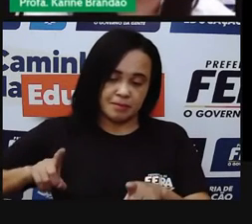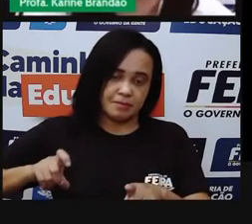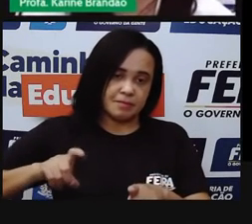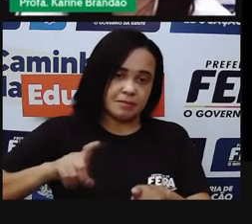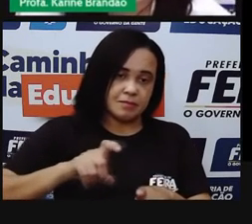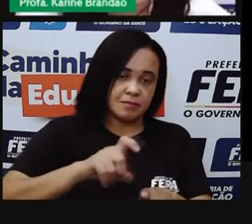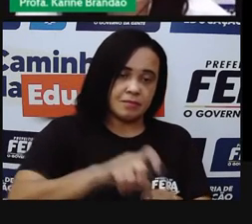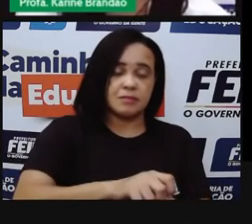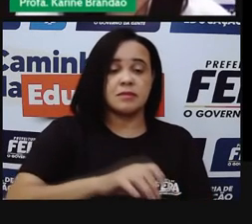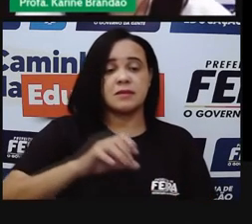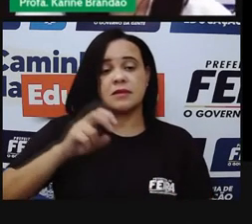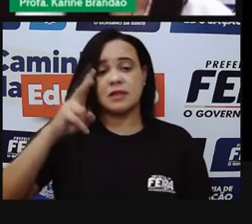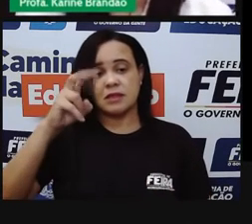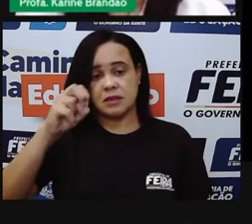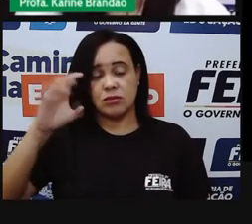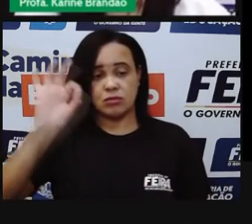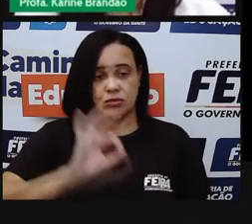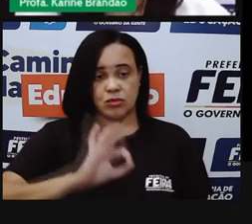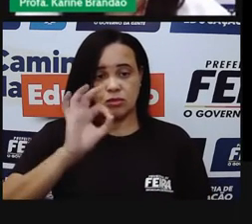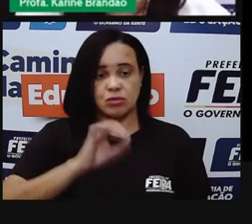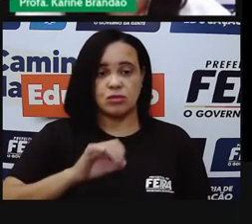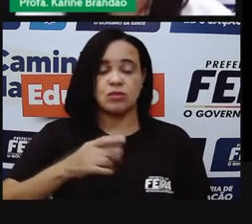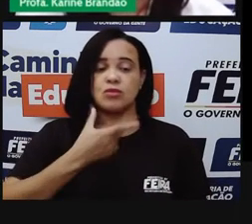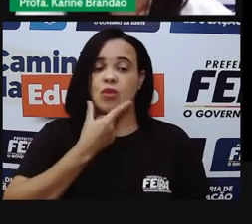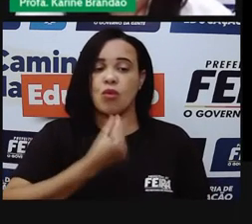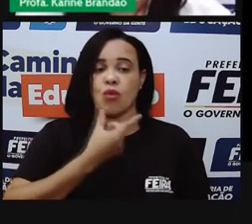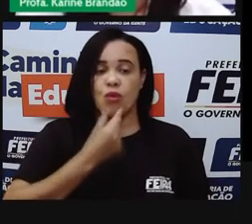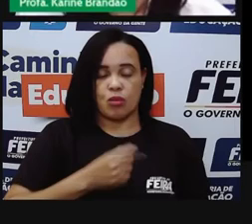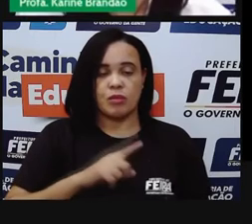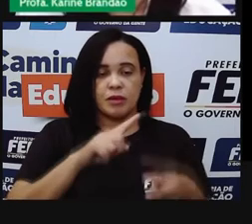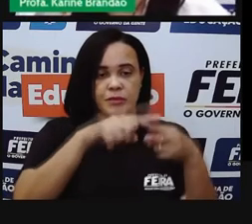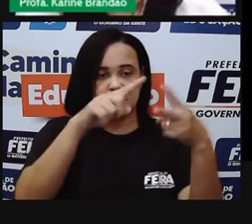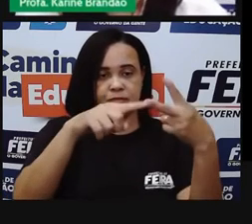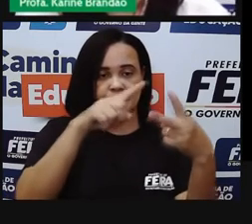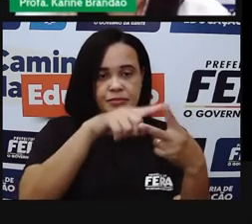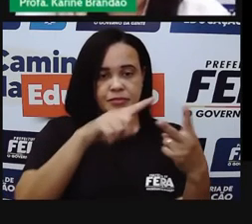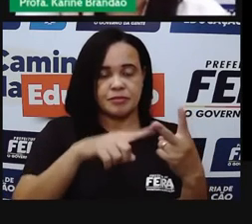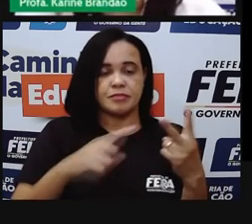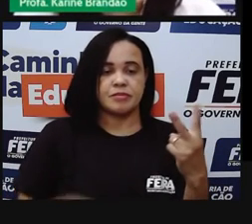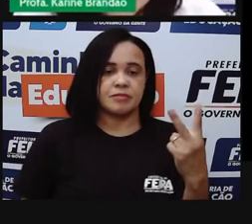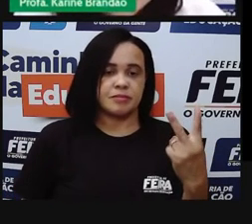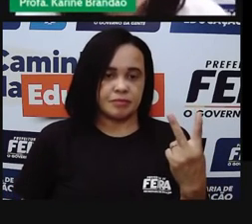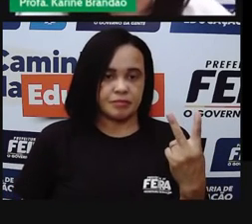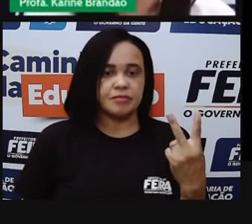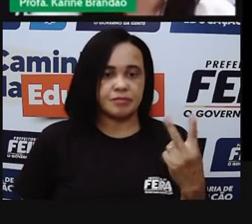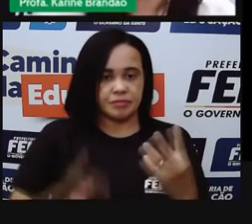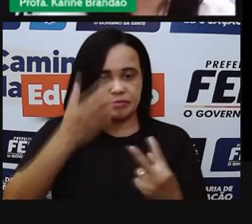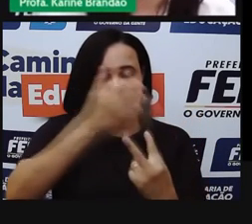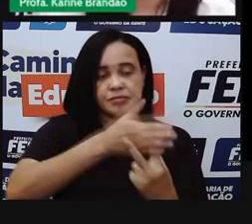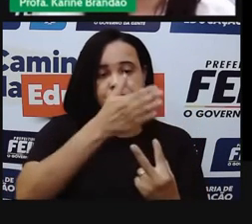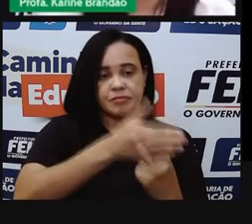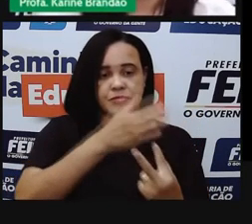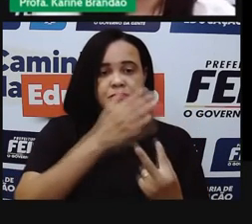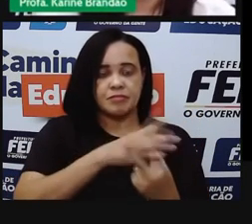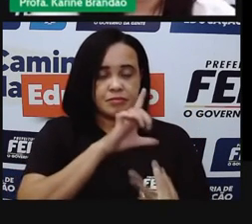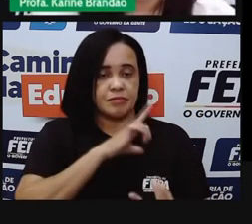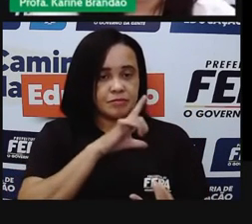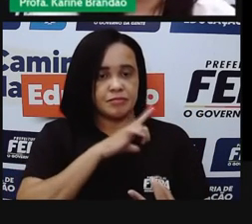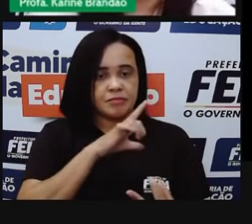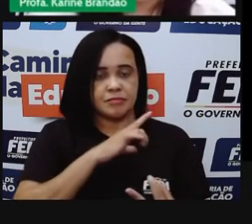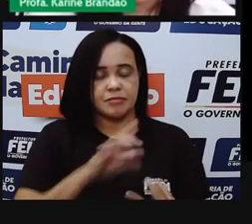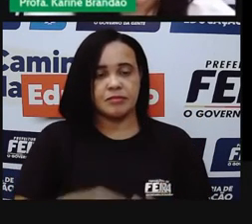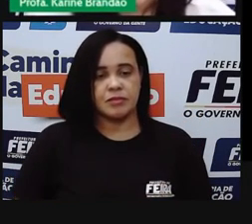outros seres vivos que também vão ter esse gameta feminino e que vai ser a metade, né,